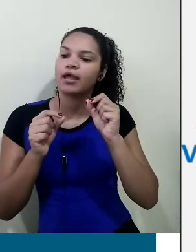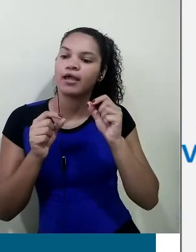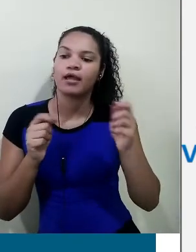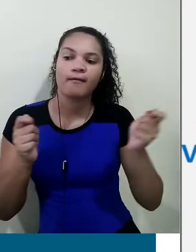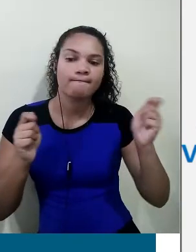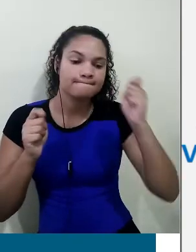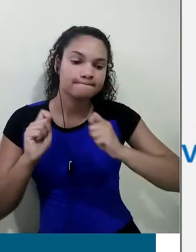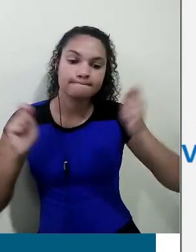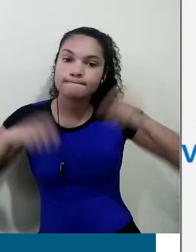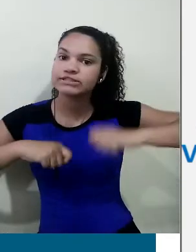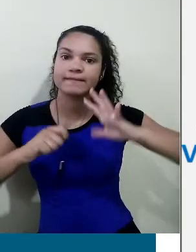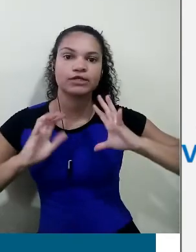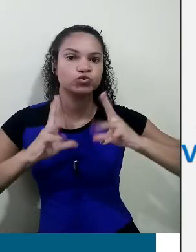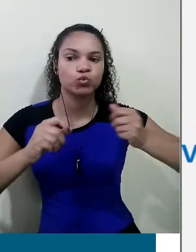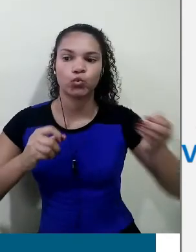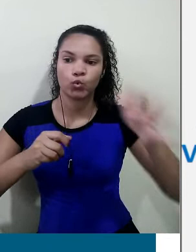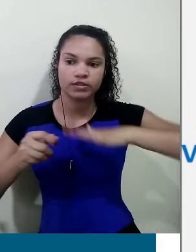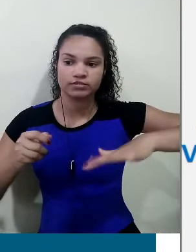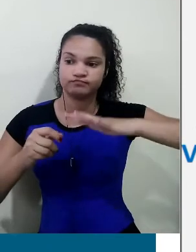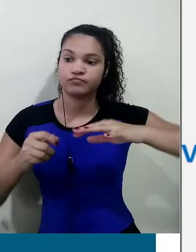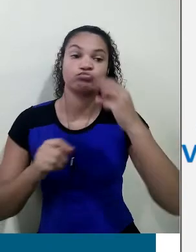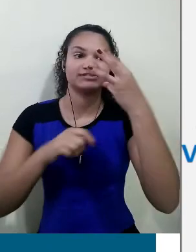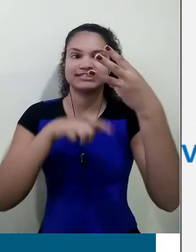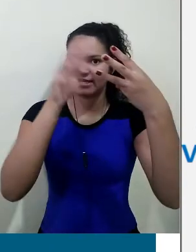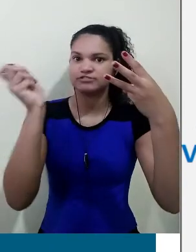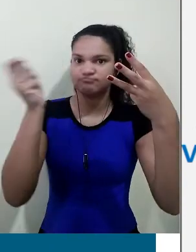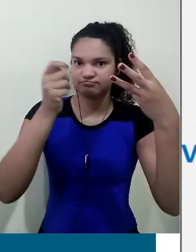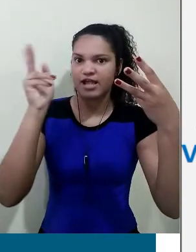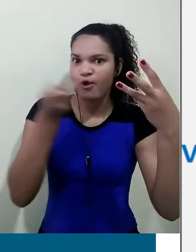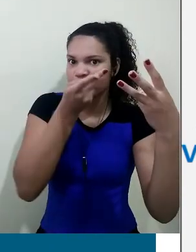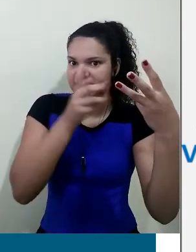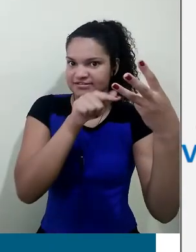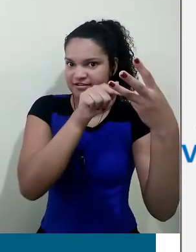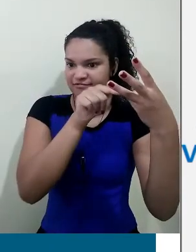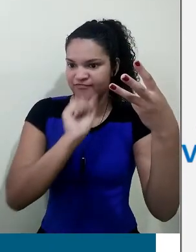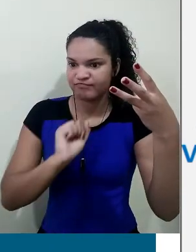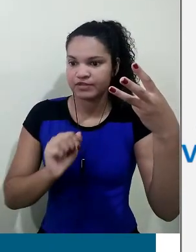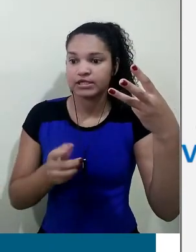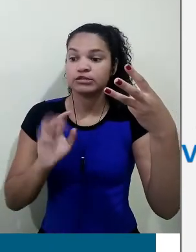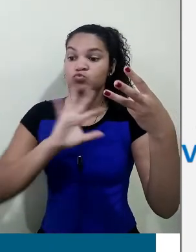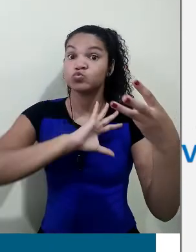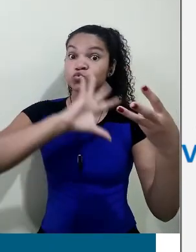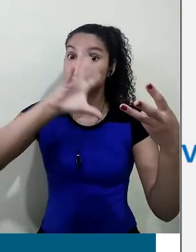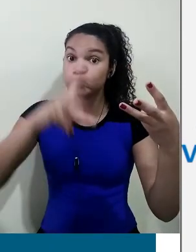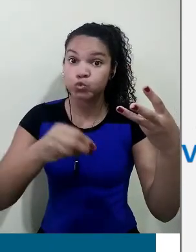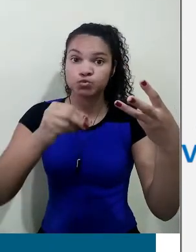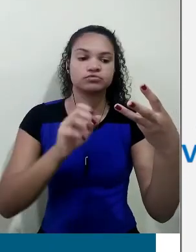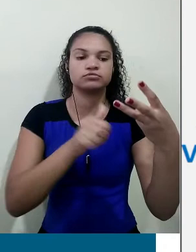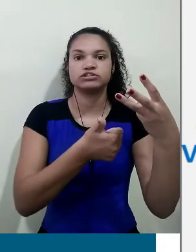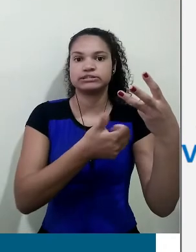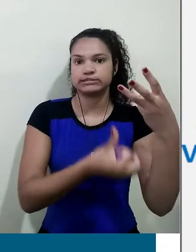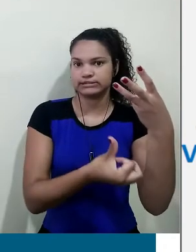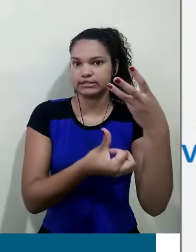nós queremos é 3 elementos, 3 casos possíveis. E a cardinalidade do evento espaço amostral, nós já vimos que é